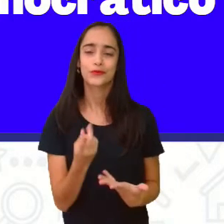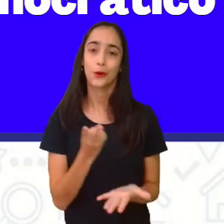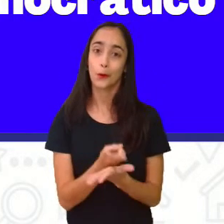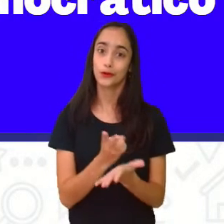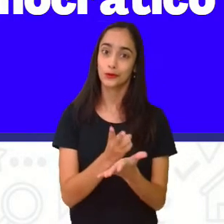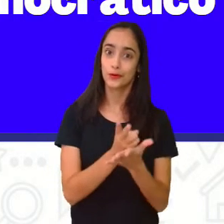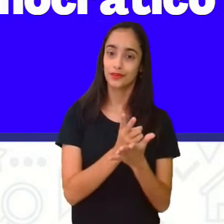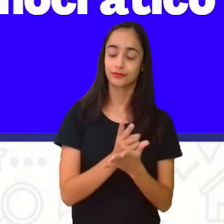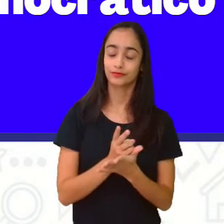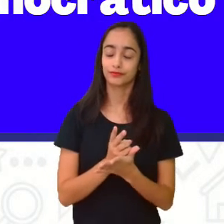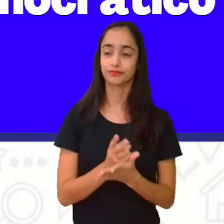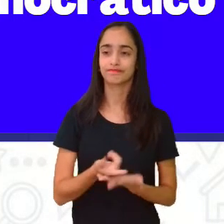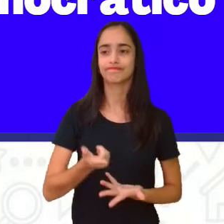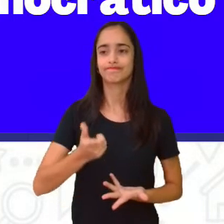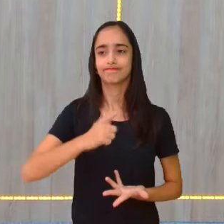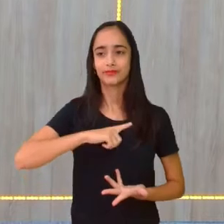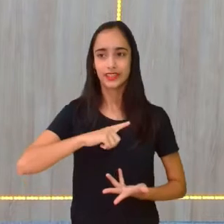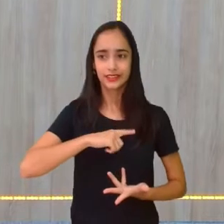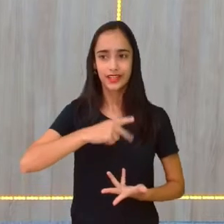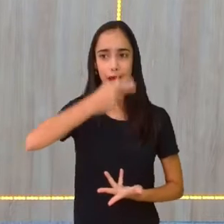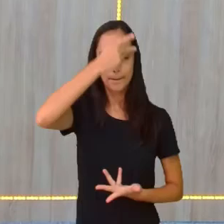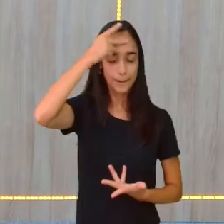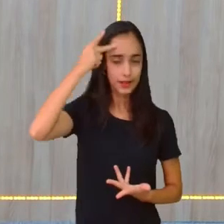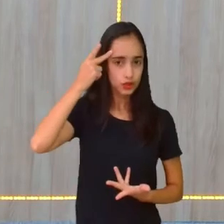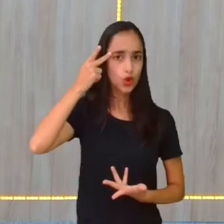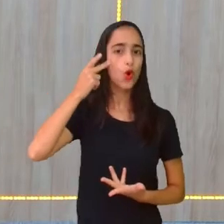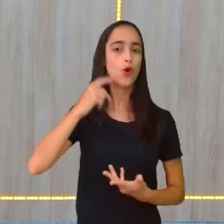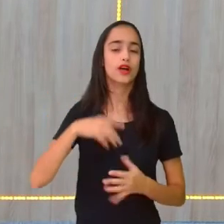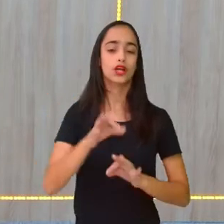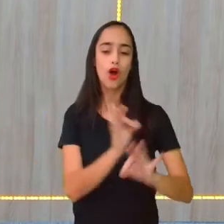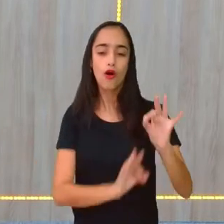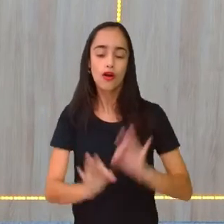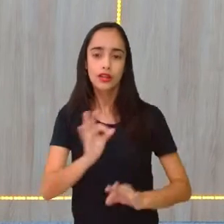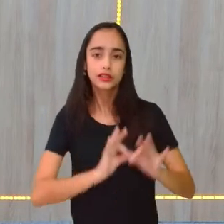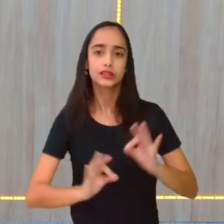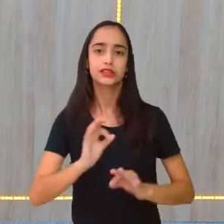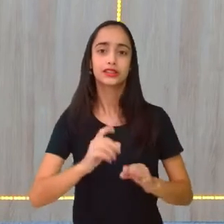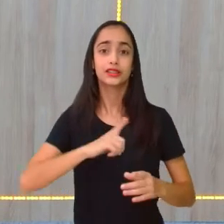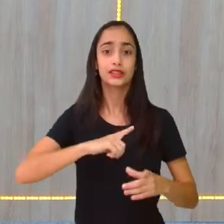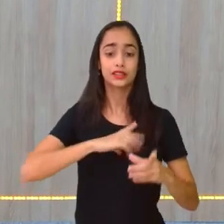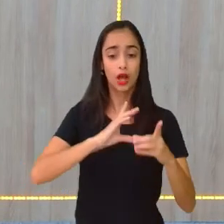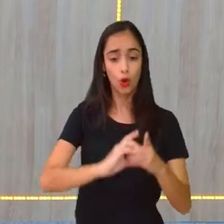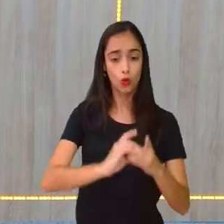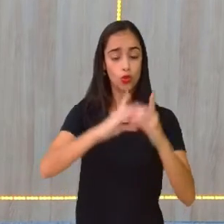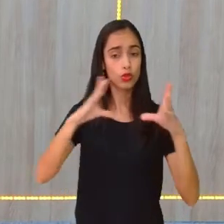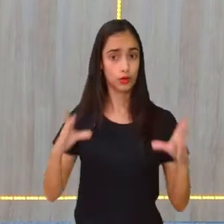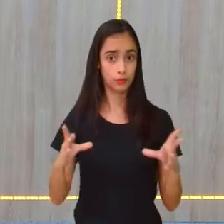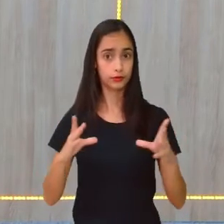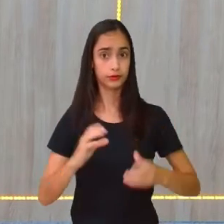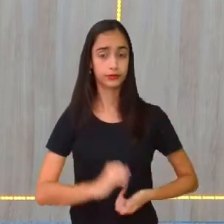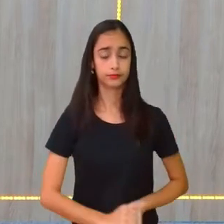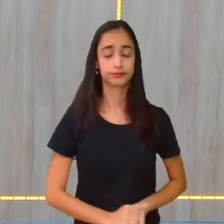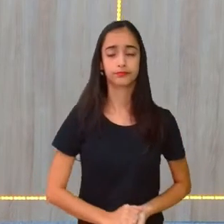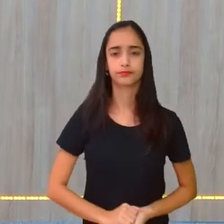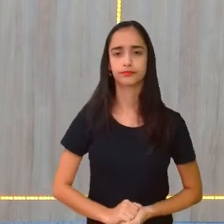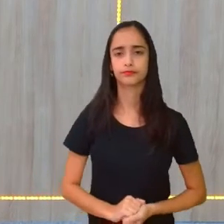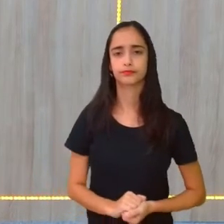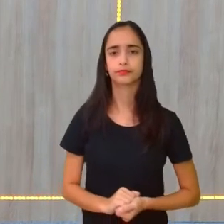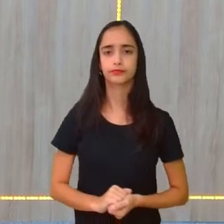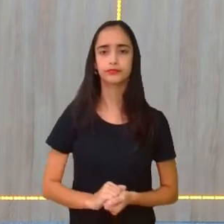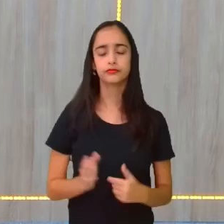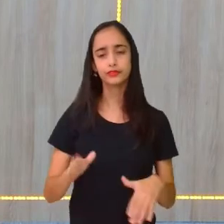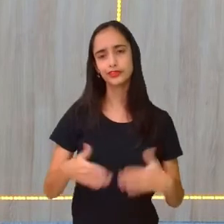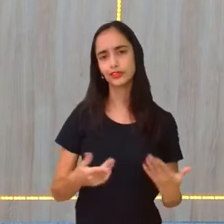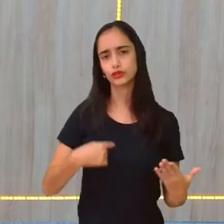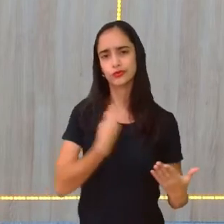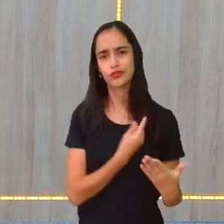vai ser aquele que estabiliza o chamado regime democrático ateniense, certo? E a gente fica